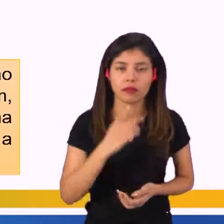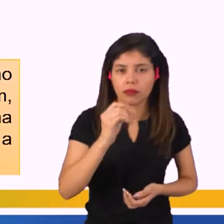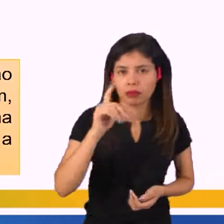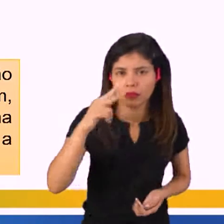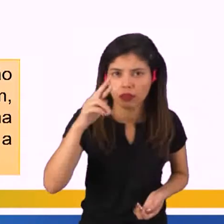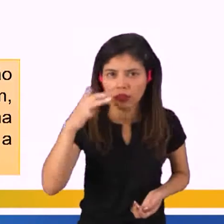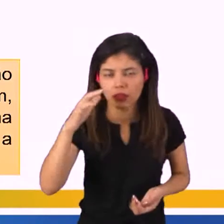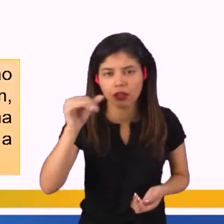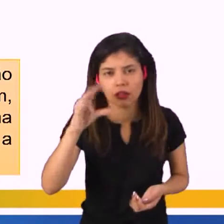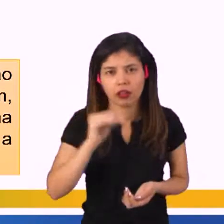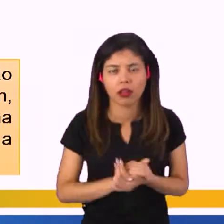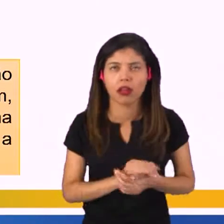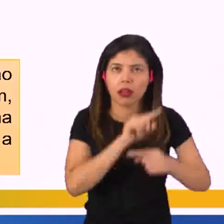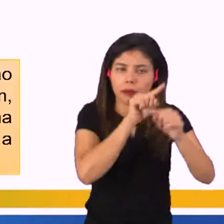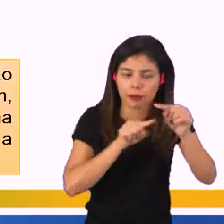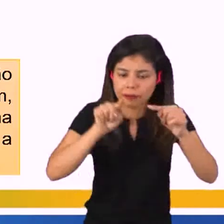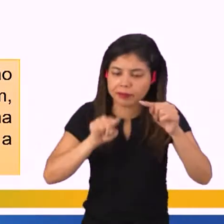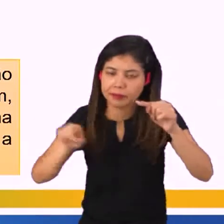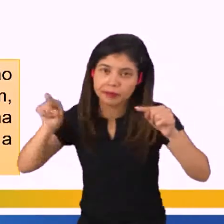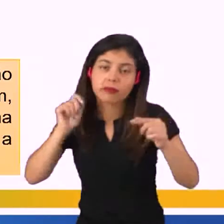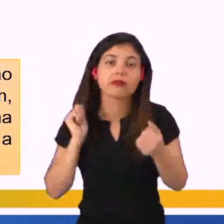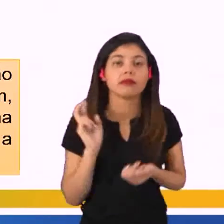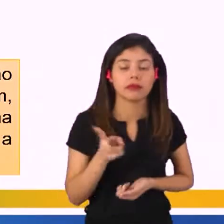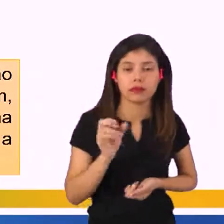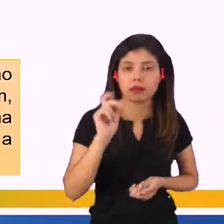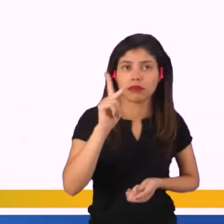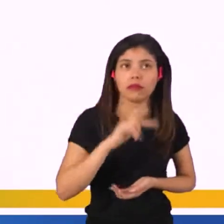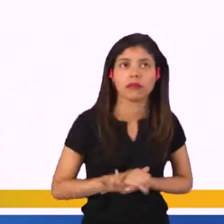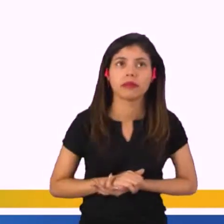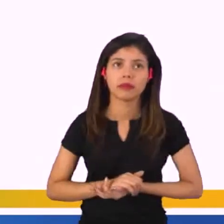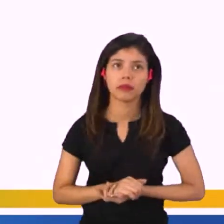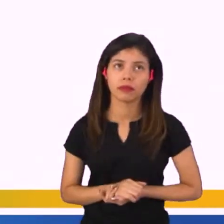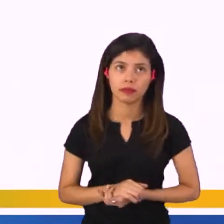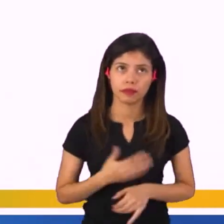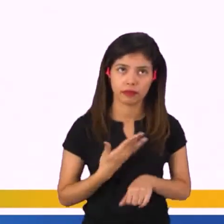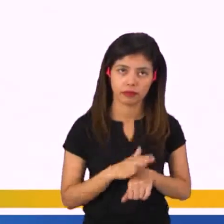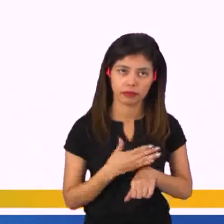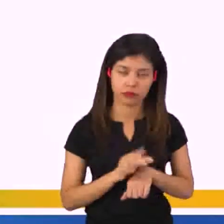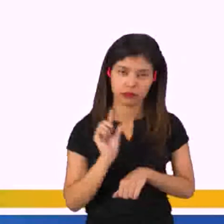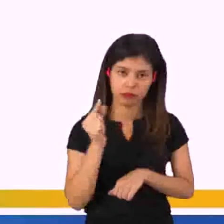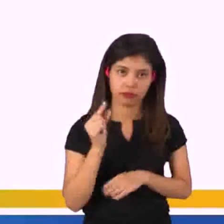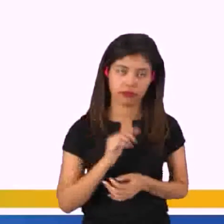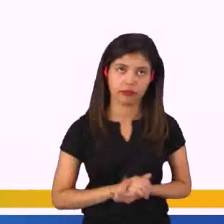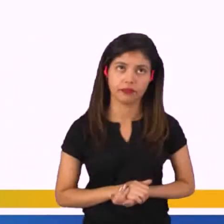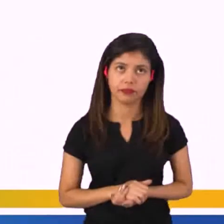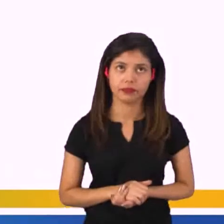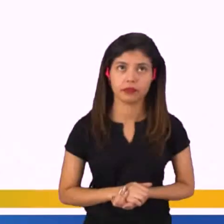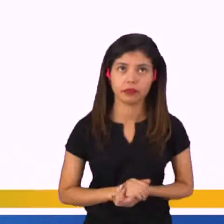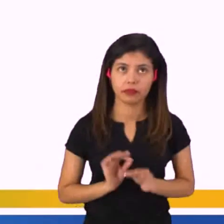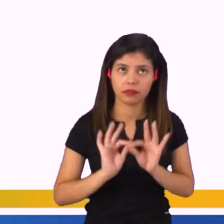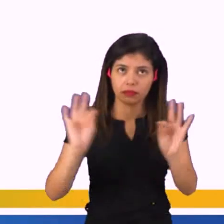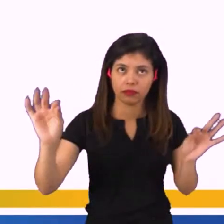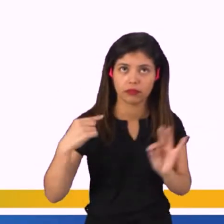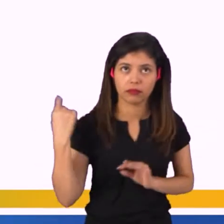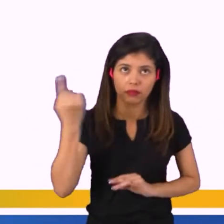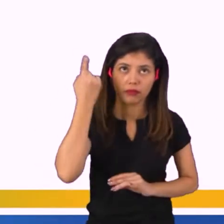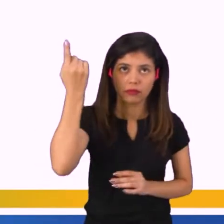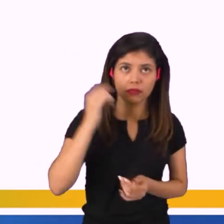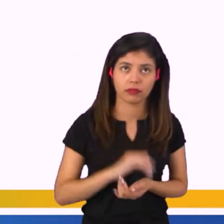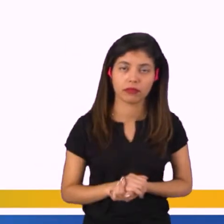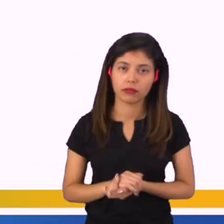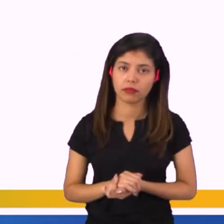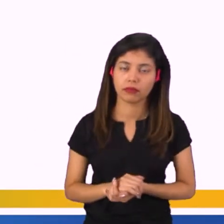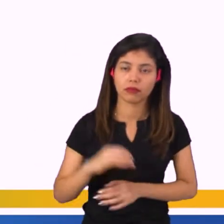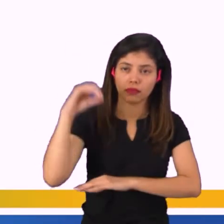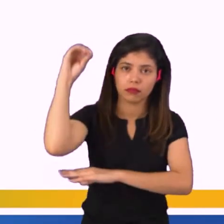todas as operações que você deve fazer pulando de casa em casa, ok? Então, vamos exercitar um pouquinho aí. A medida